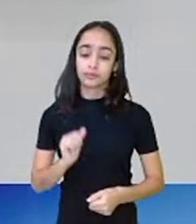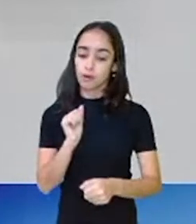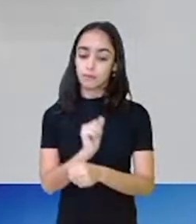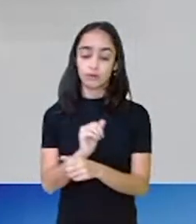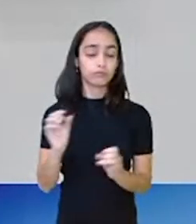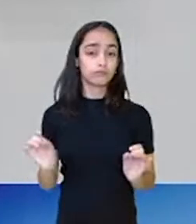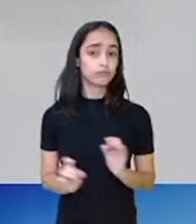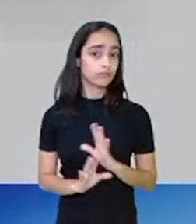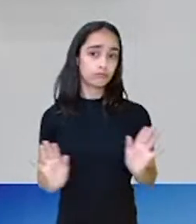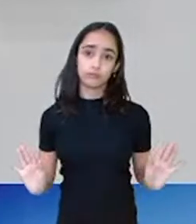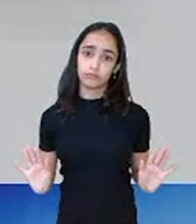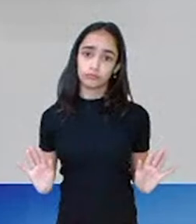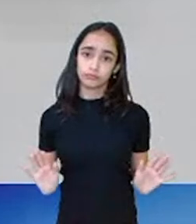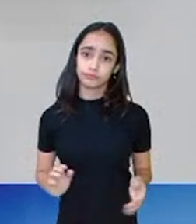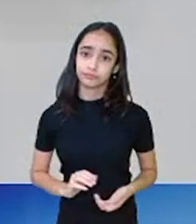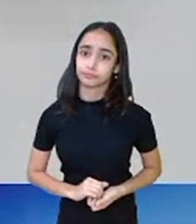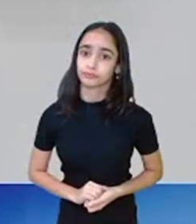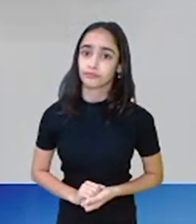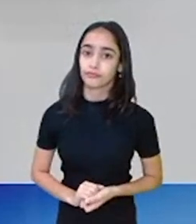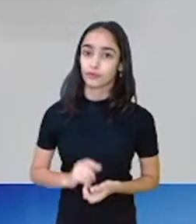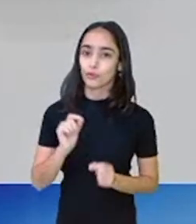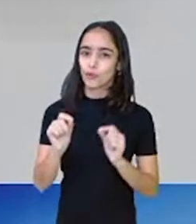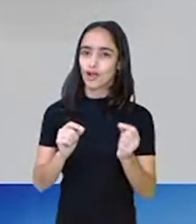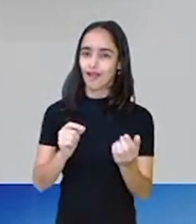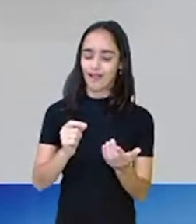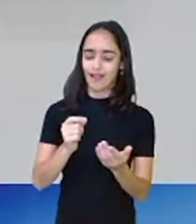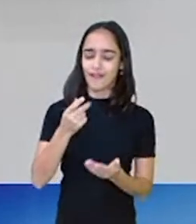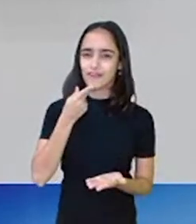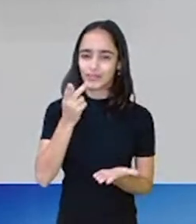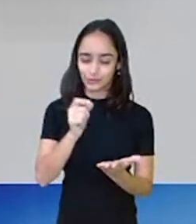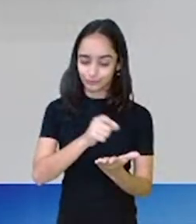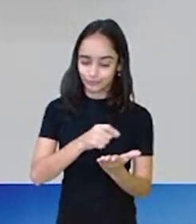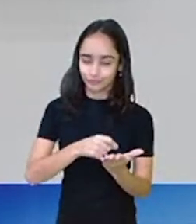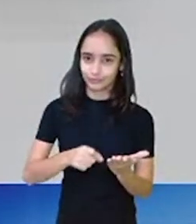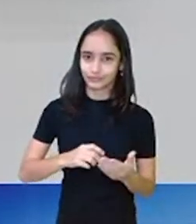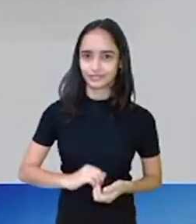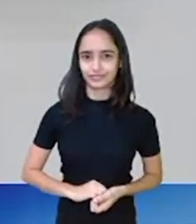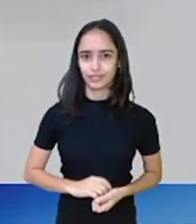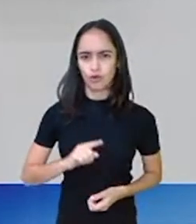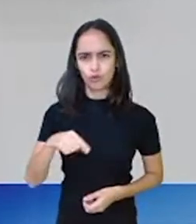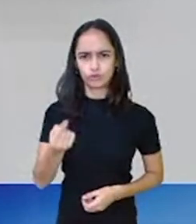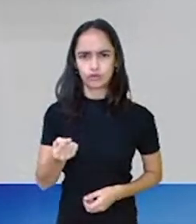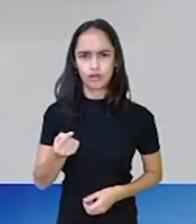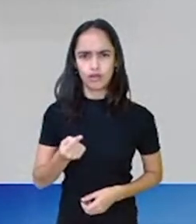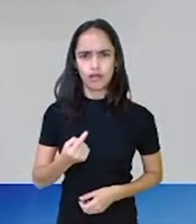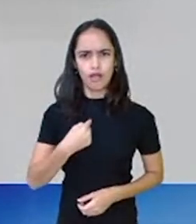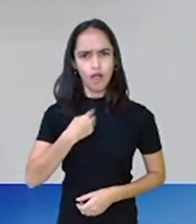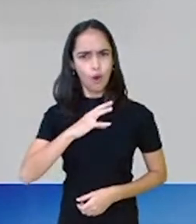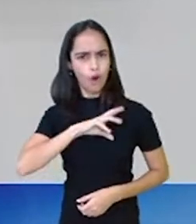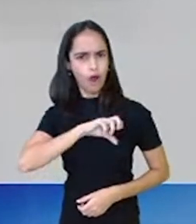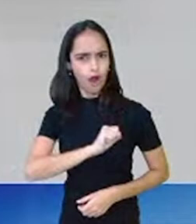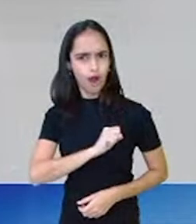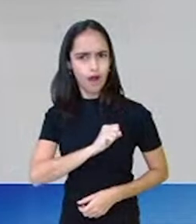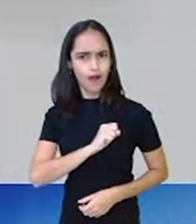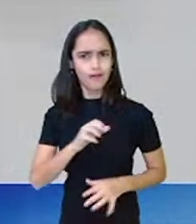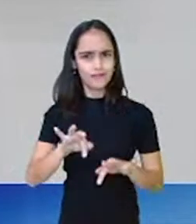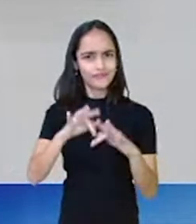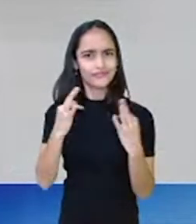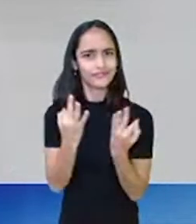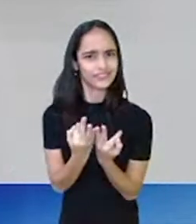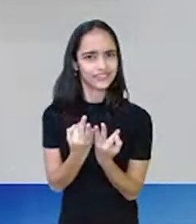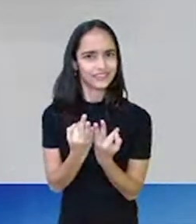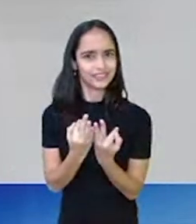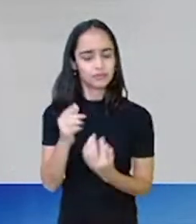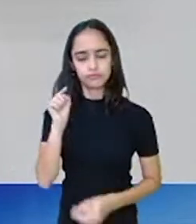no que ela está dizendo na sua escrita. Eu amo minha família. Ponto. Não existe mais